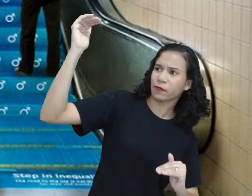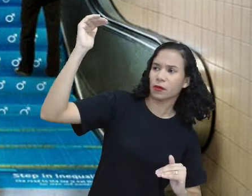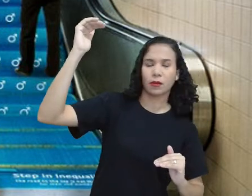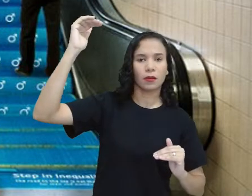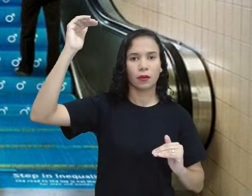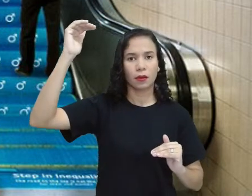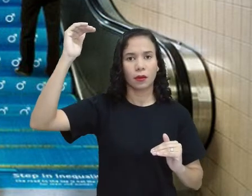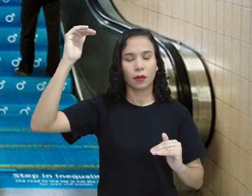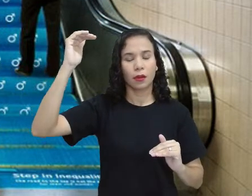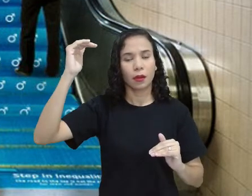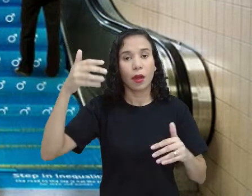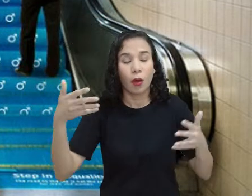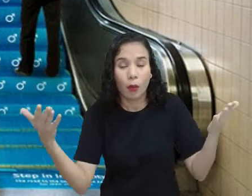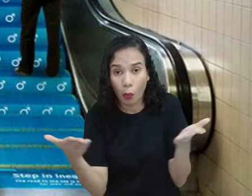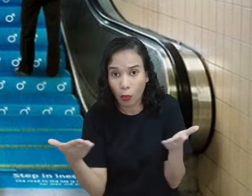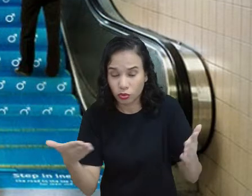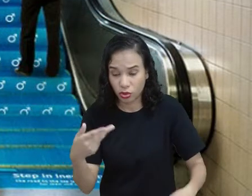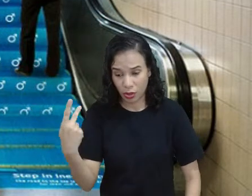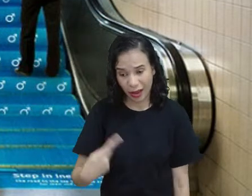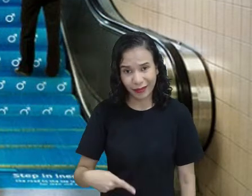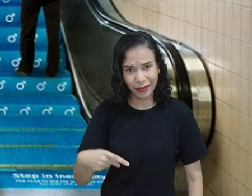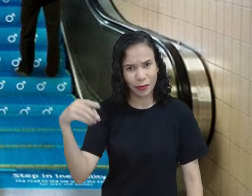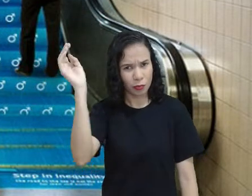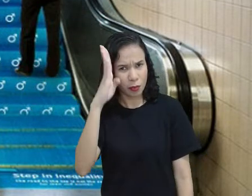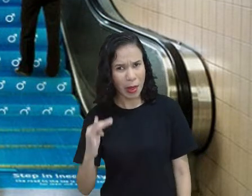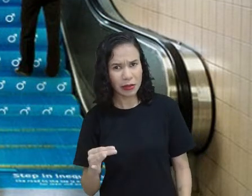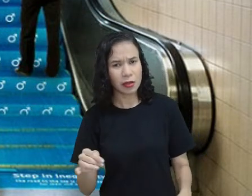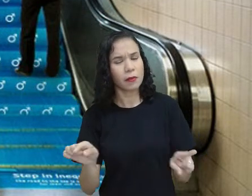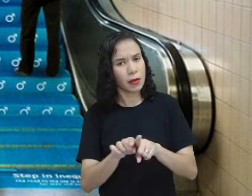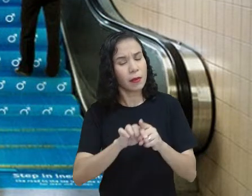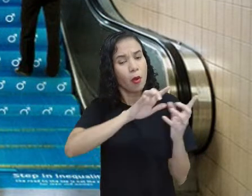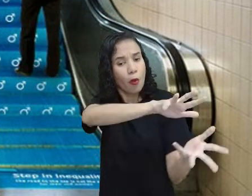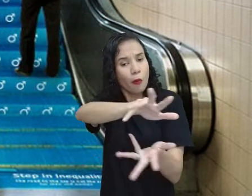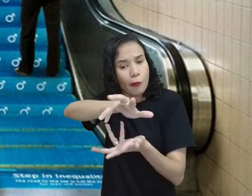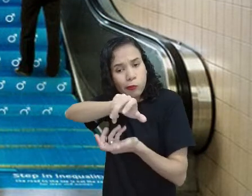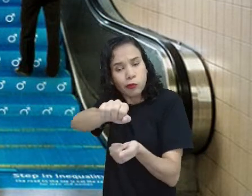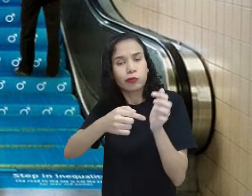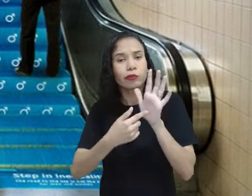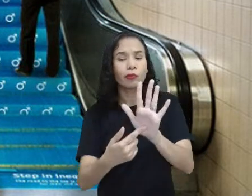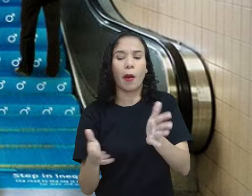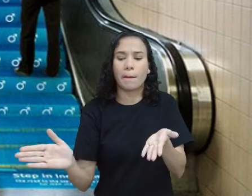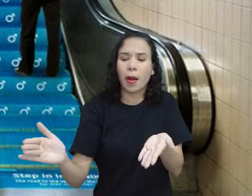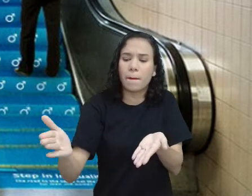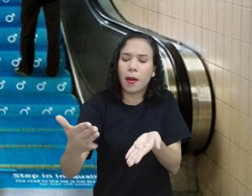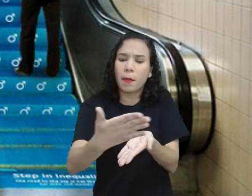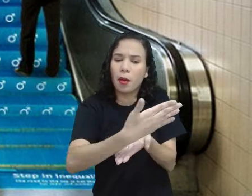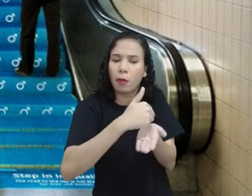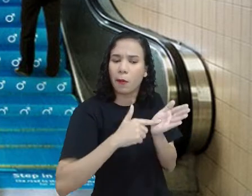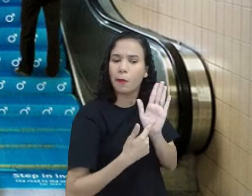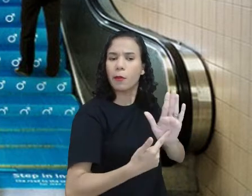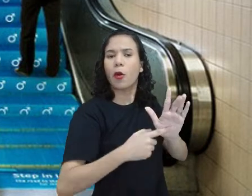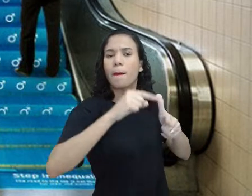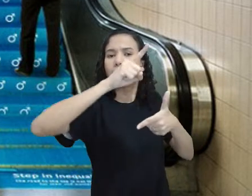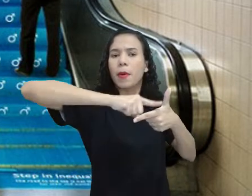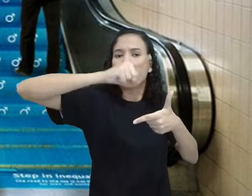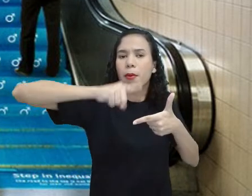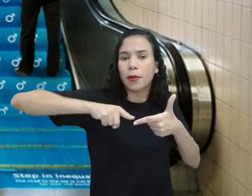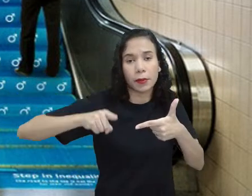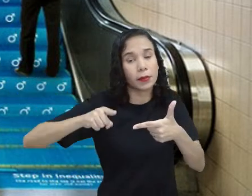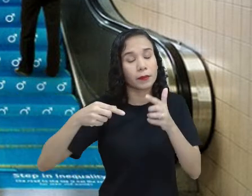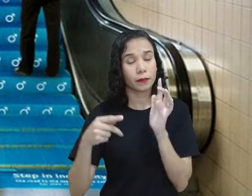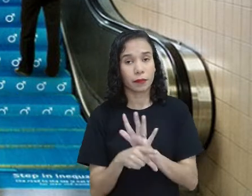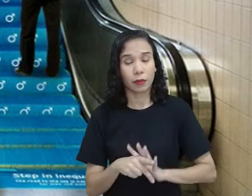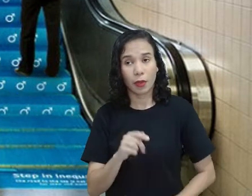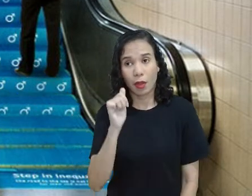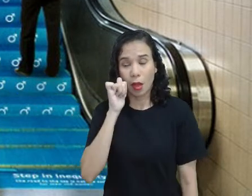Vejam, atualmente, não apenas aqui no nosso país, mas no mundo, tem dados mostrando a respeito disso, de que mesmo